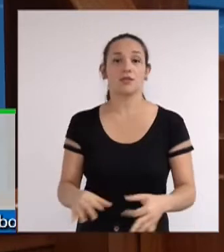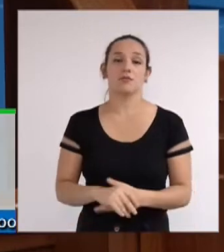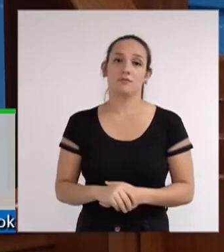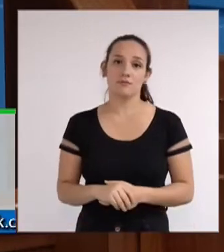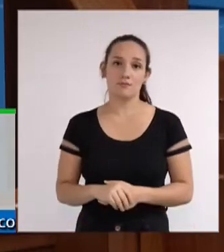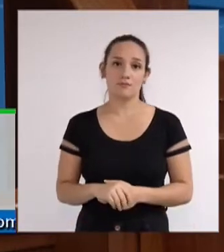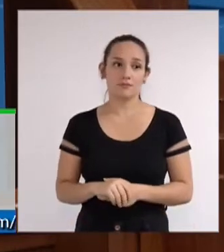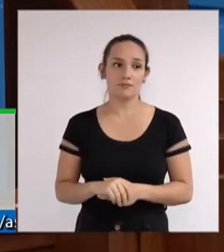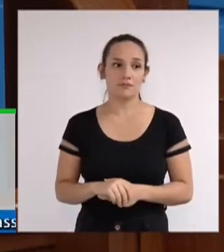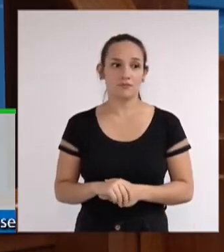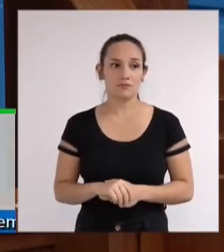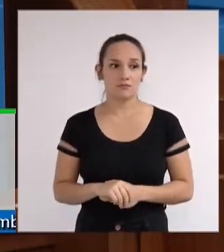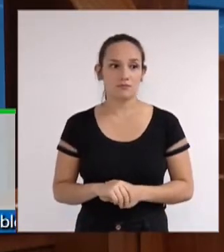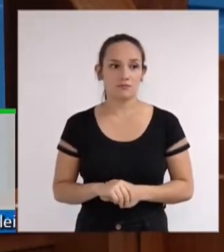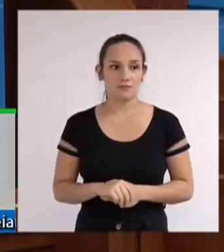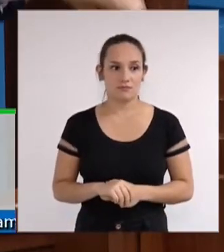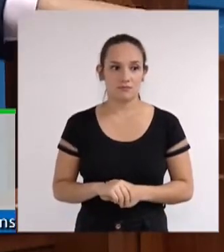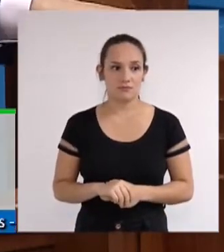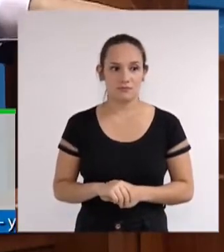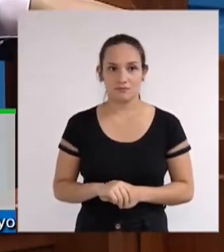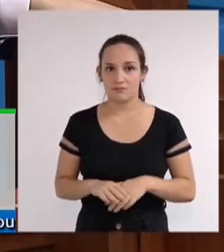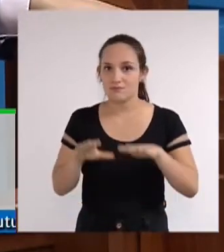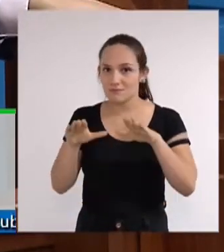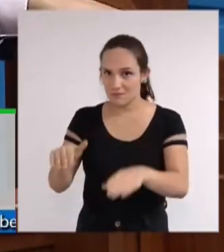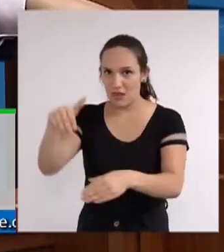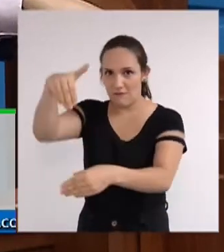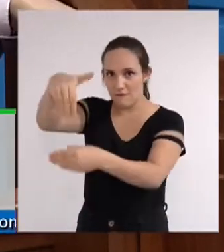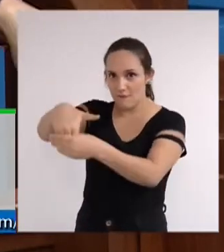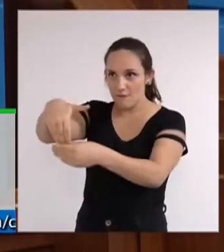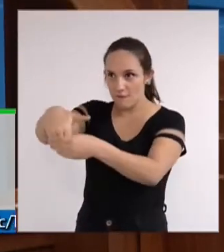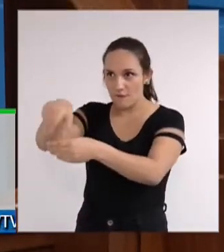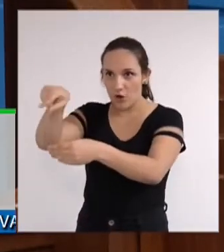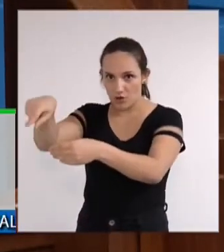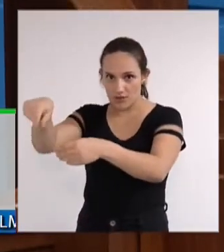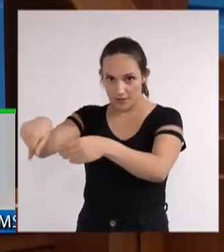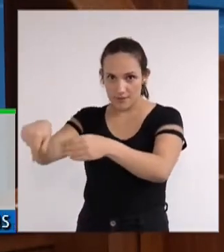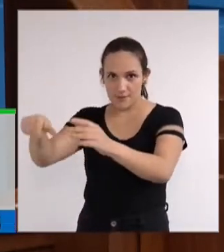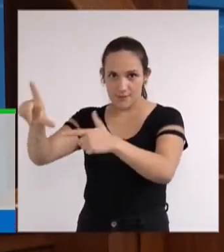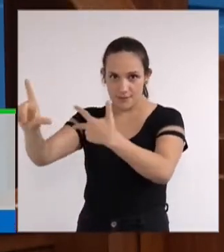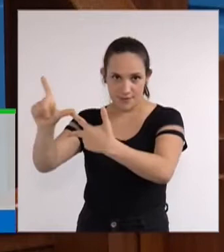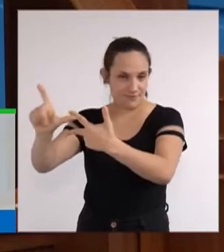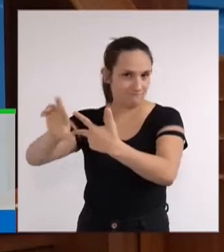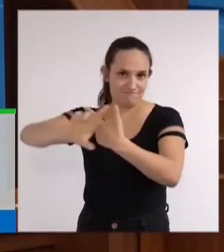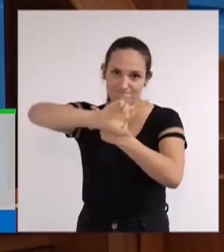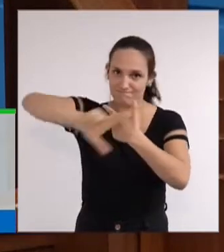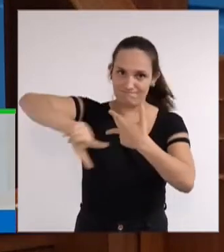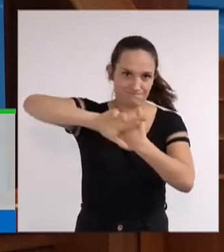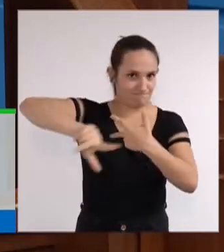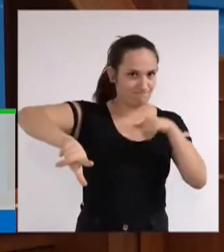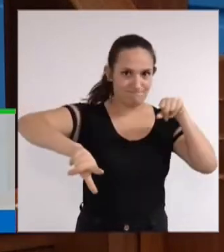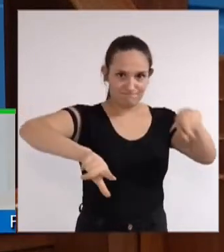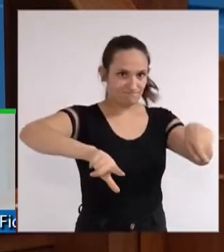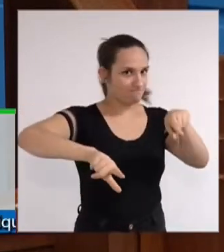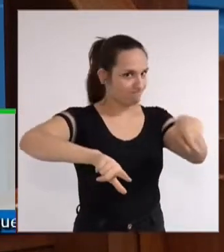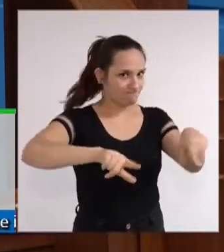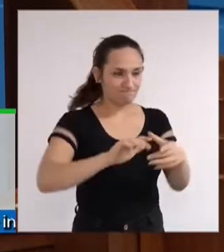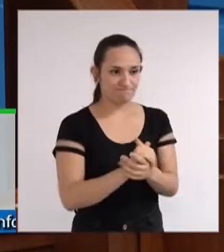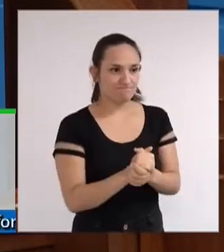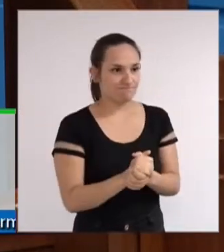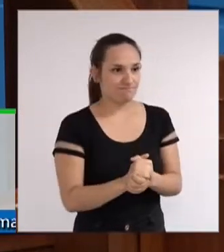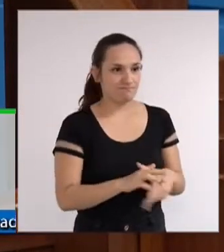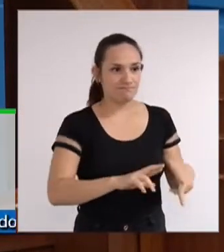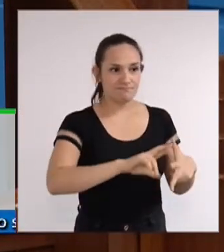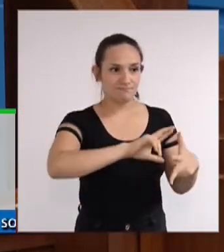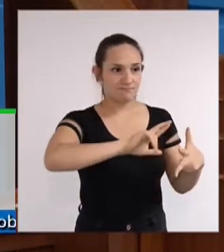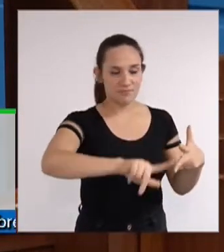publicidade. Então, o voto que o cidadão dá não é igual ao do sistema eletrônico do Congresso Nacional. Nosso